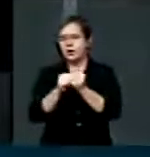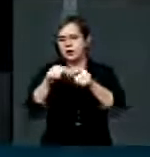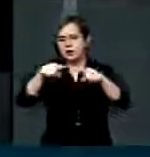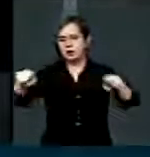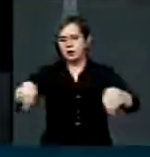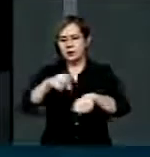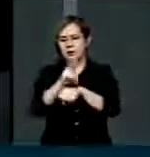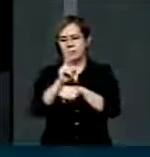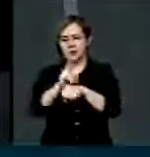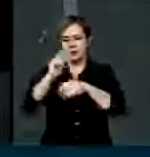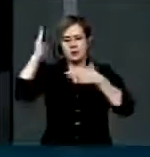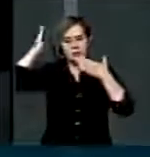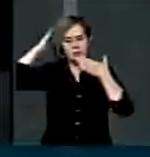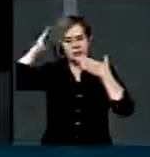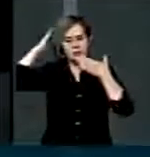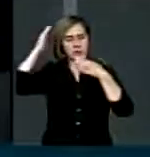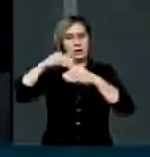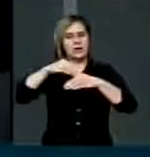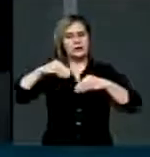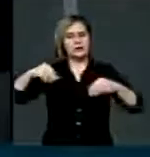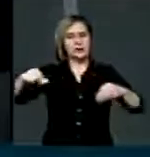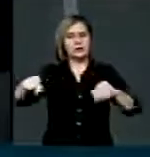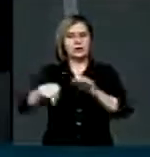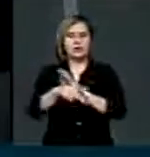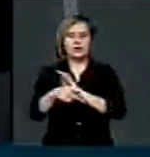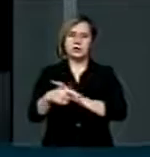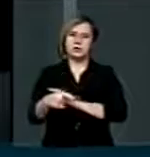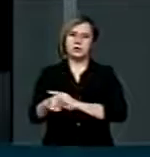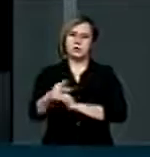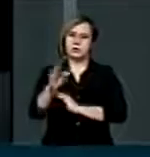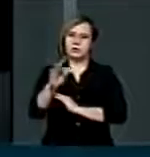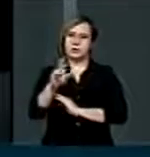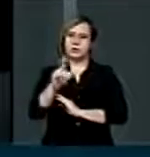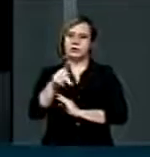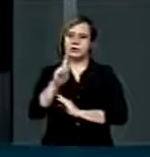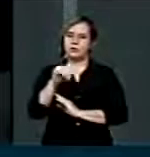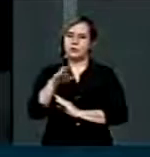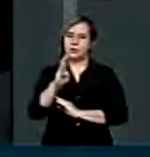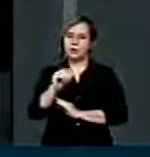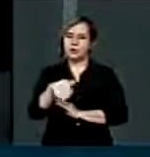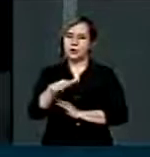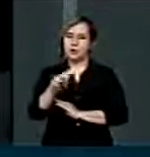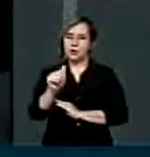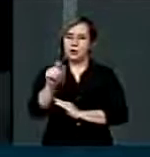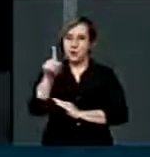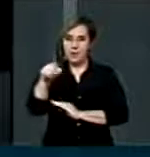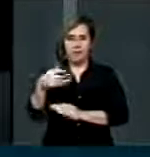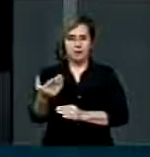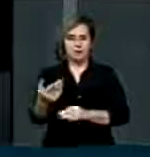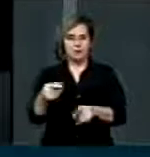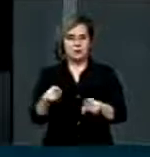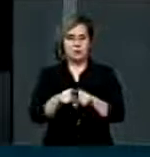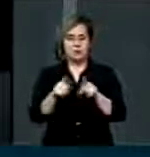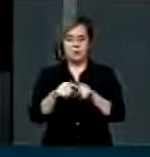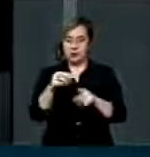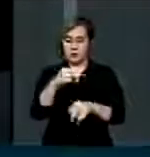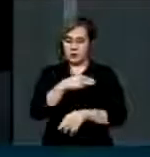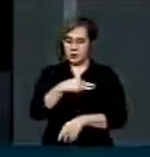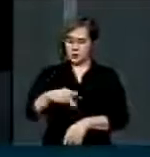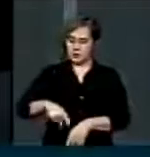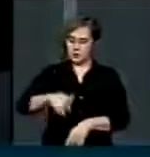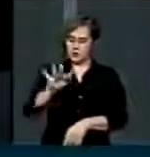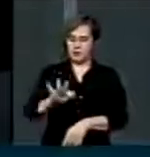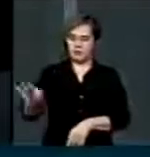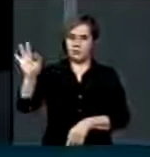e na identificação da terra indígena Tupinambá de Olivença. Mais do que isso, o Ministério Público